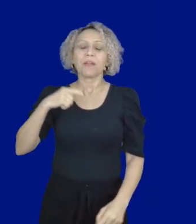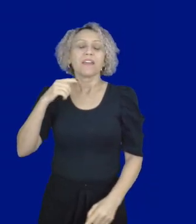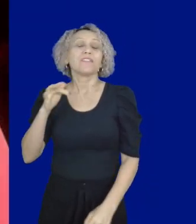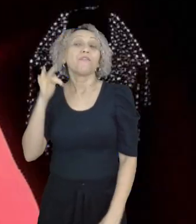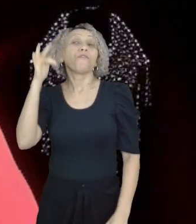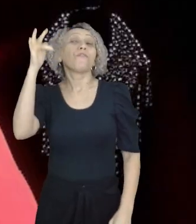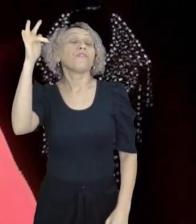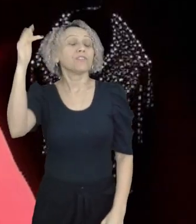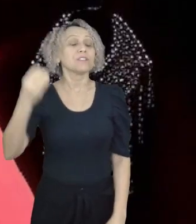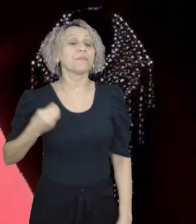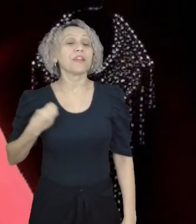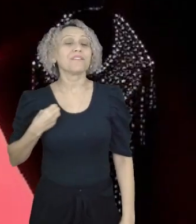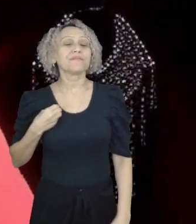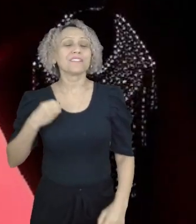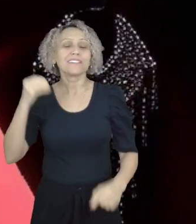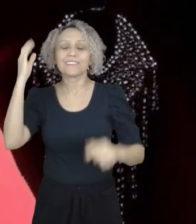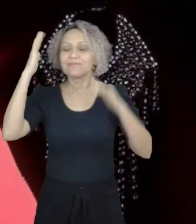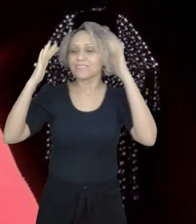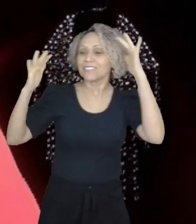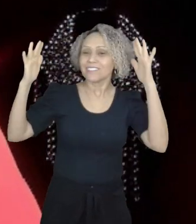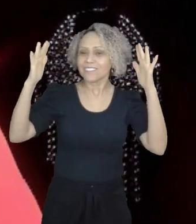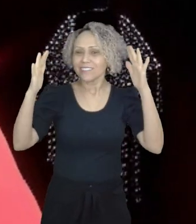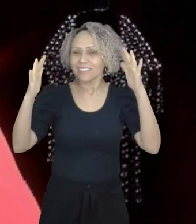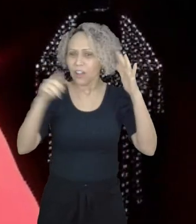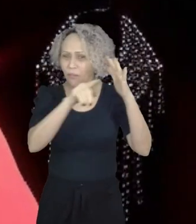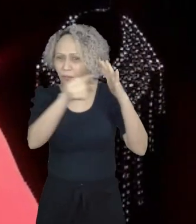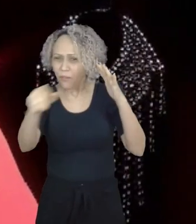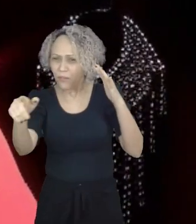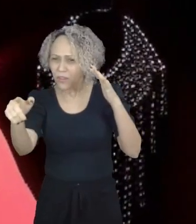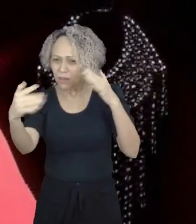Não vão mais conseguir me anular, me calar.